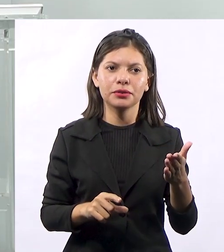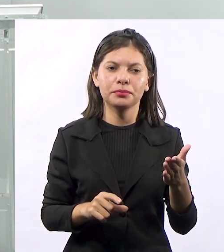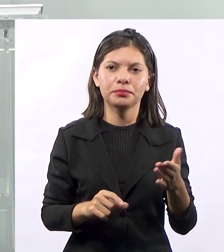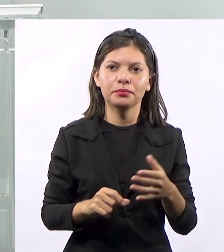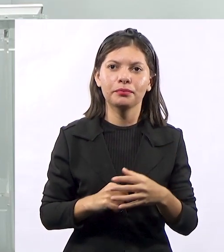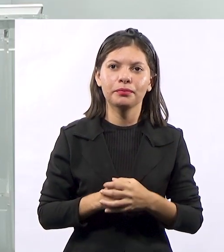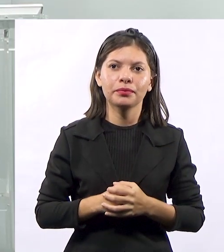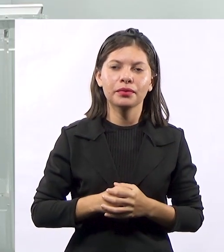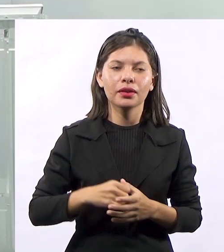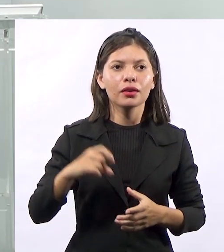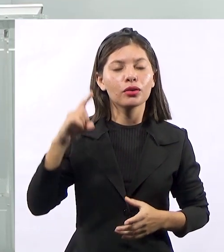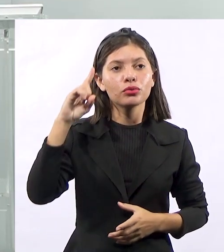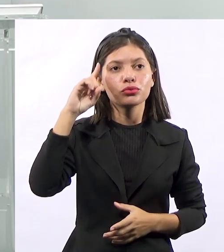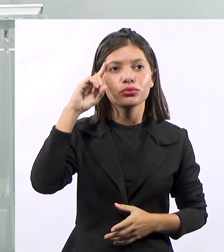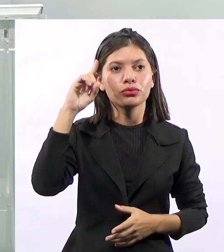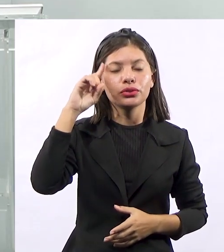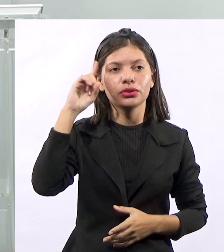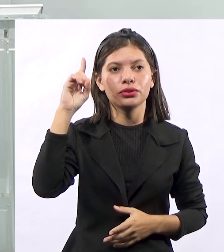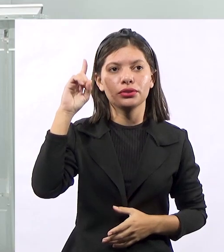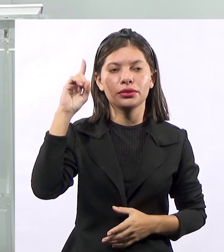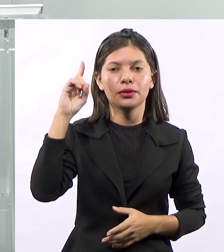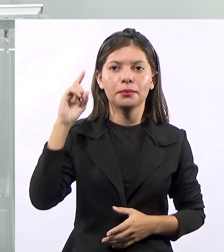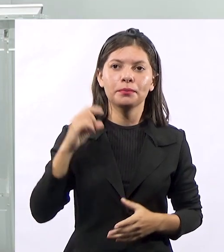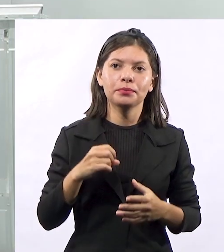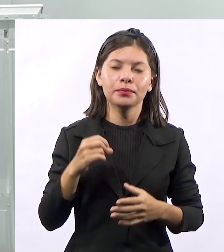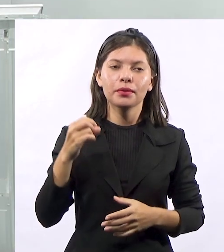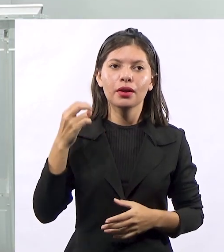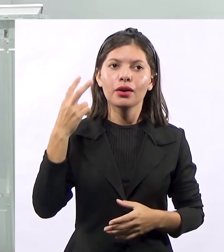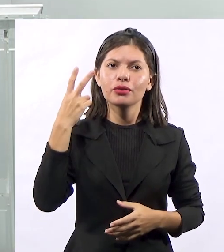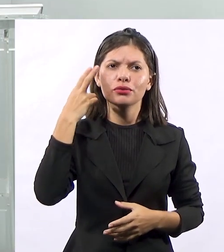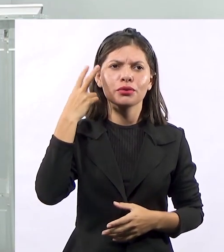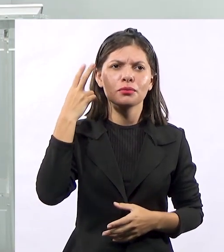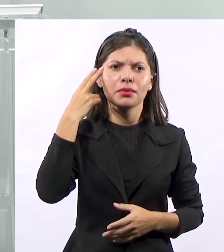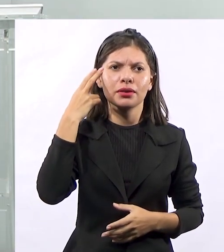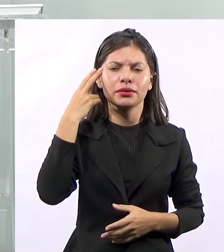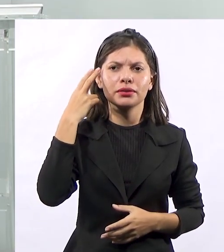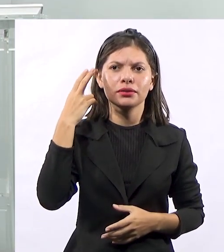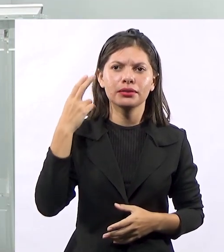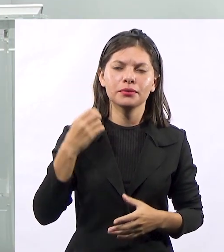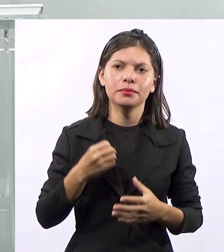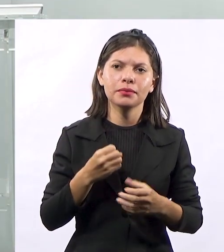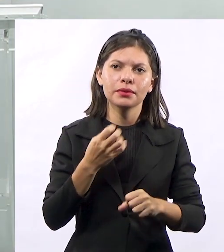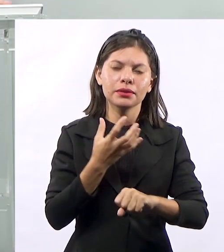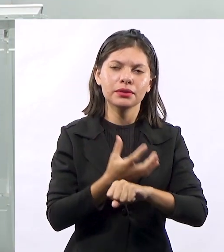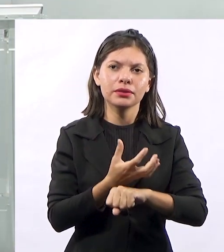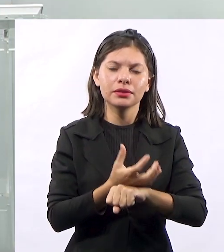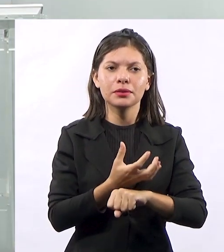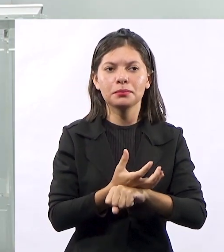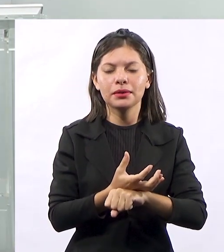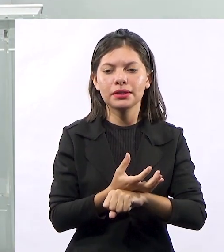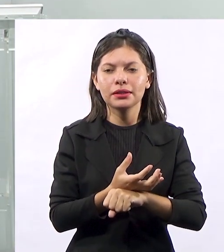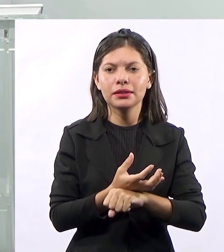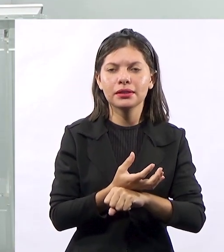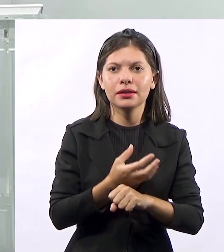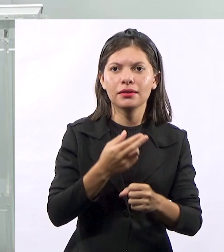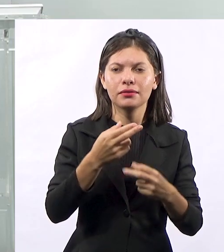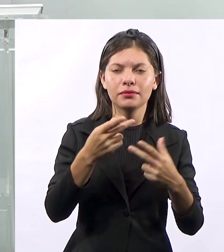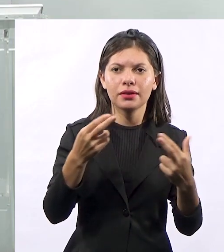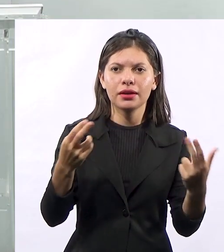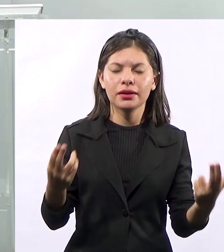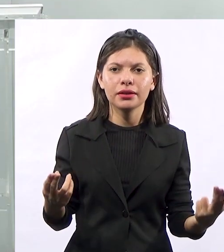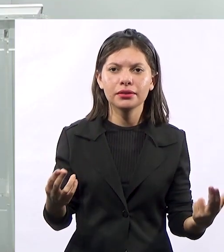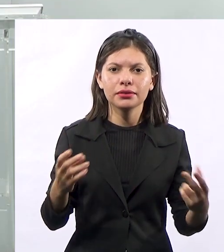da rotina da rotina acadêmica, ou seja, um trabalho de uma disciplina A, da disciplina